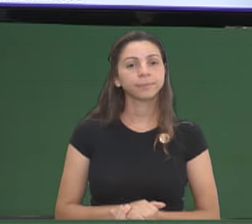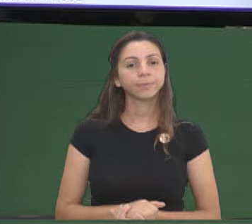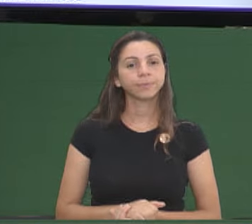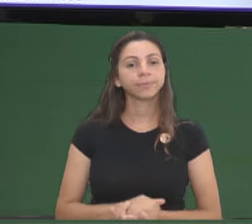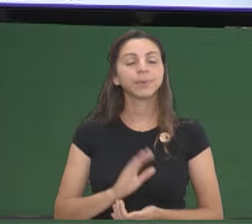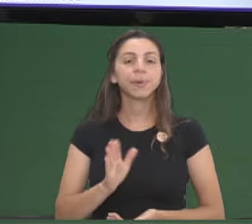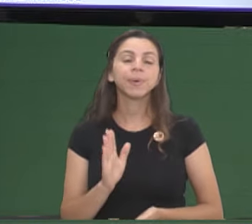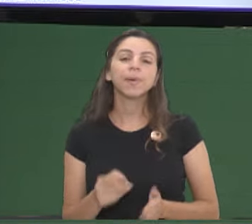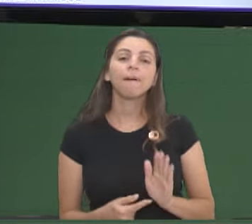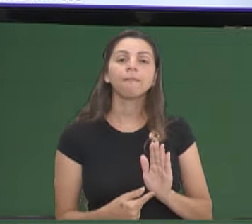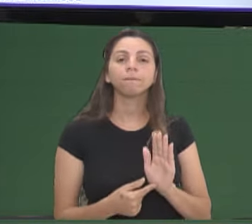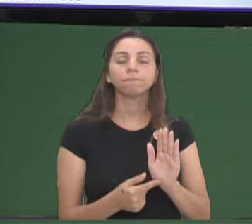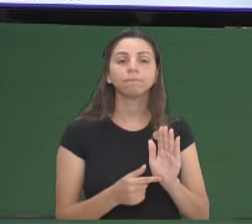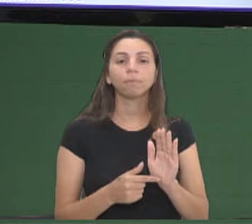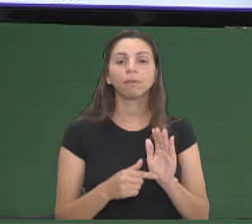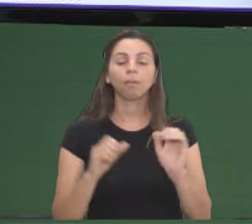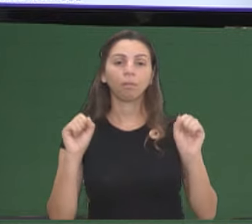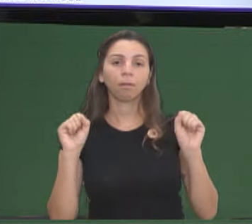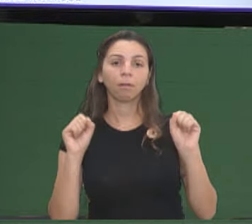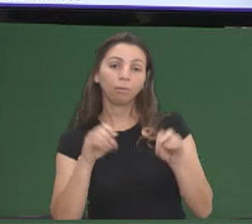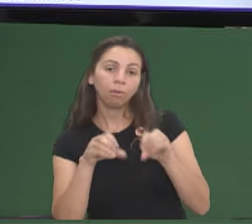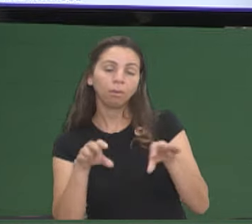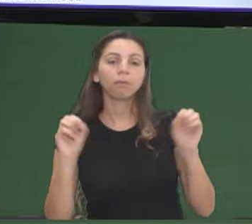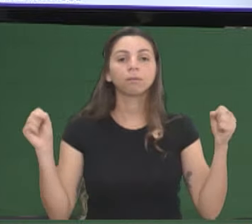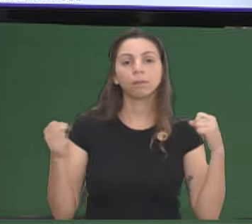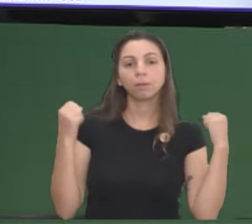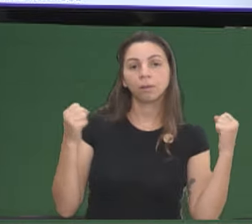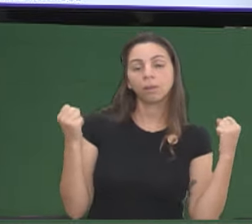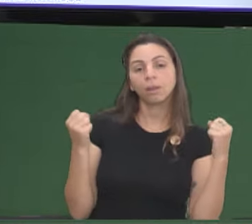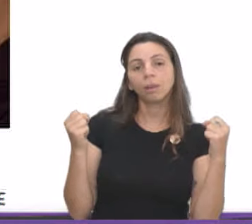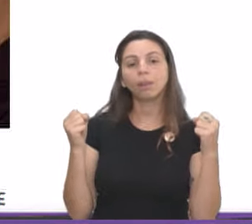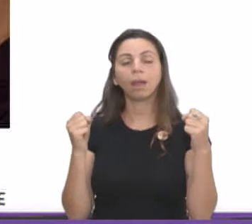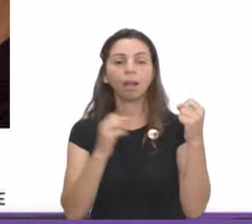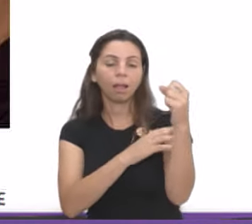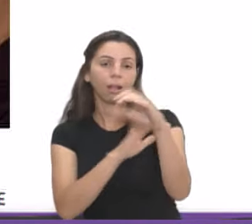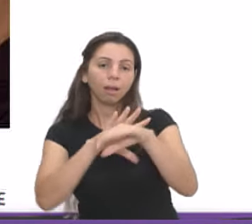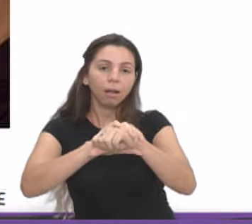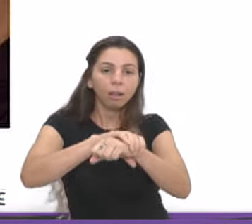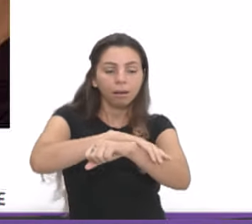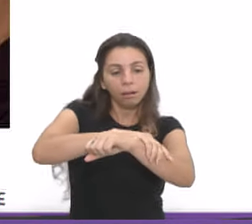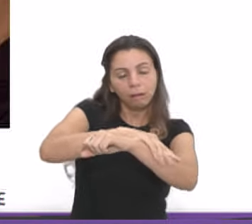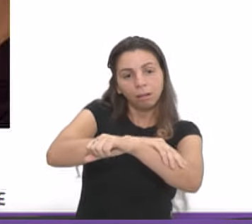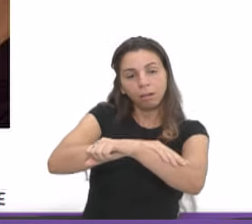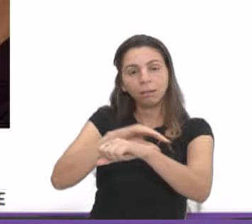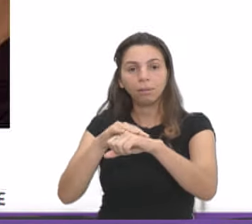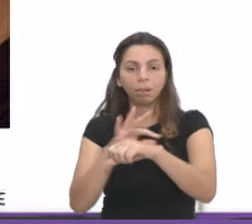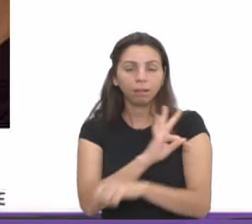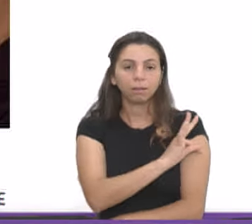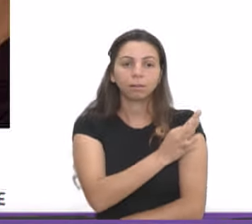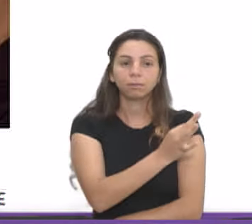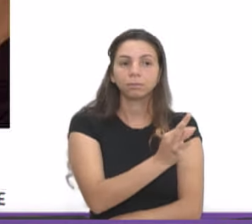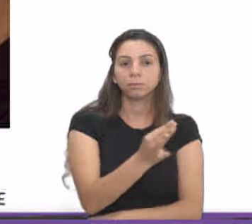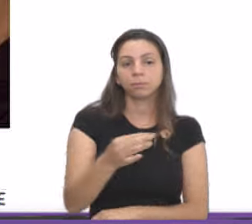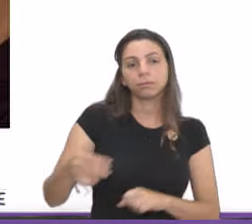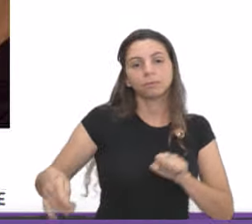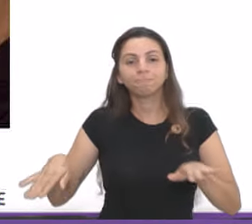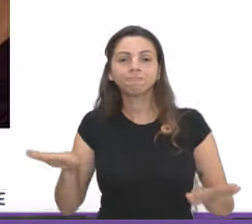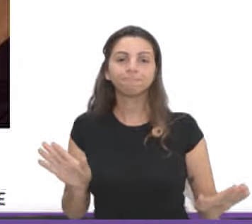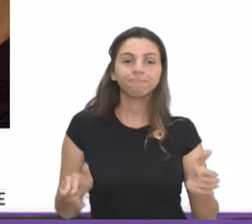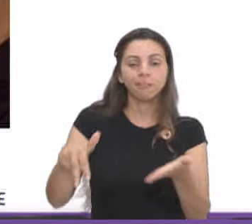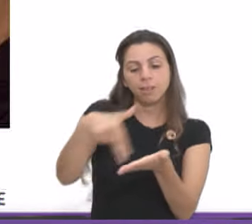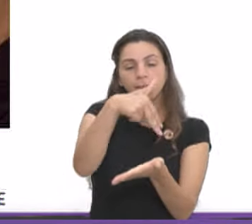né, na educação física nós temos práticas de massagem, de técnicas em que na dança,